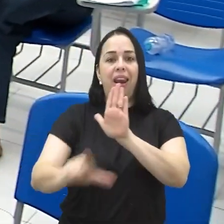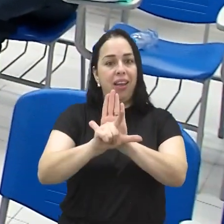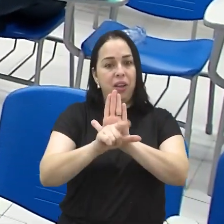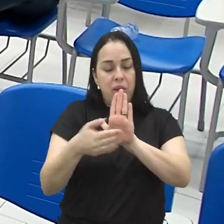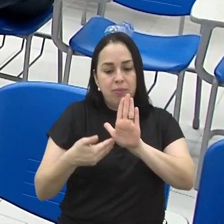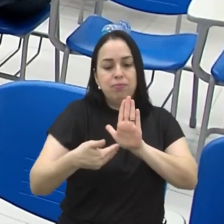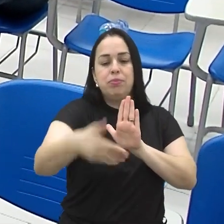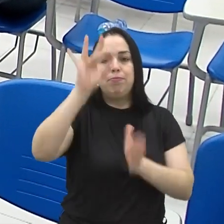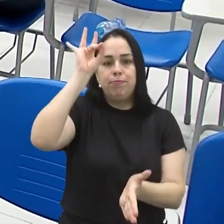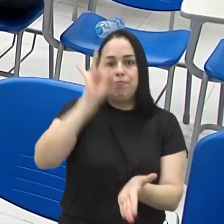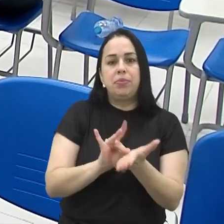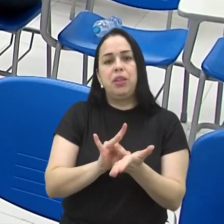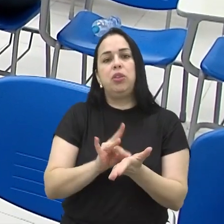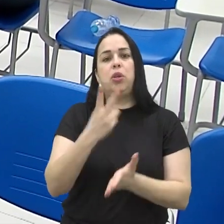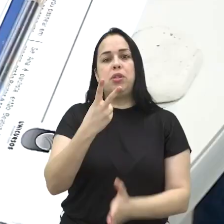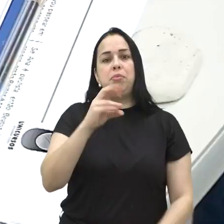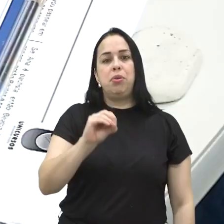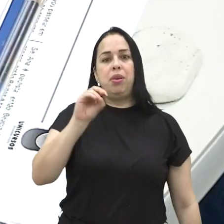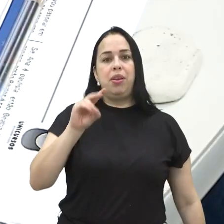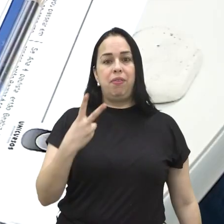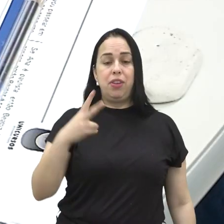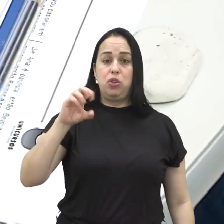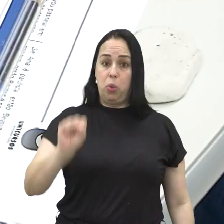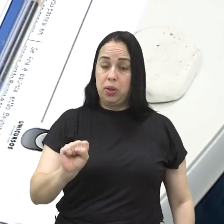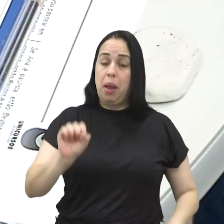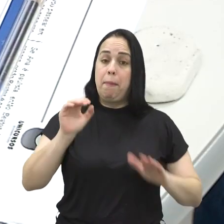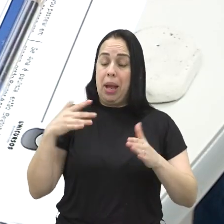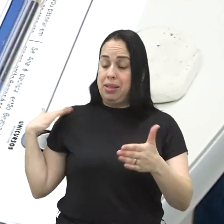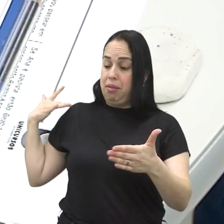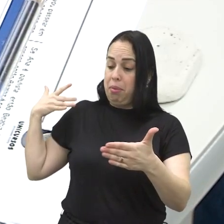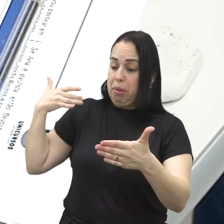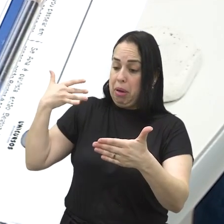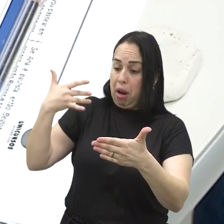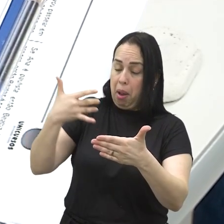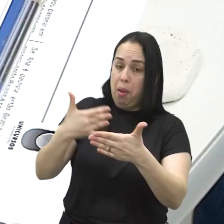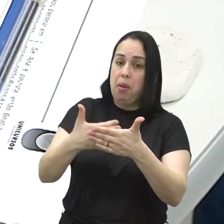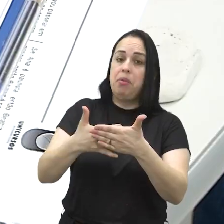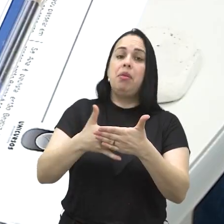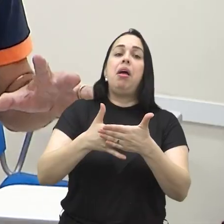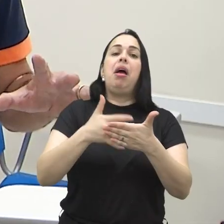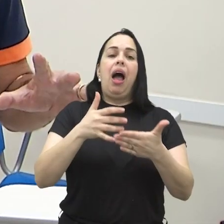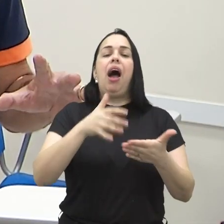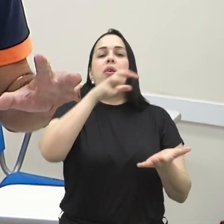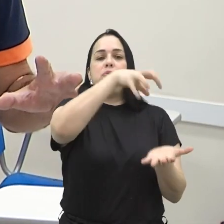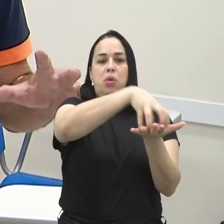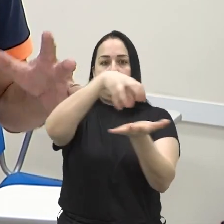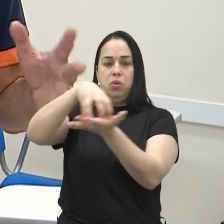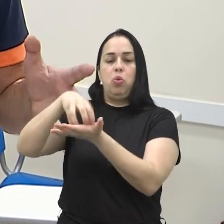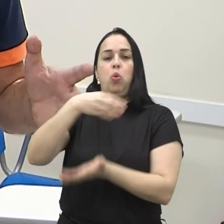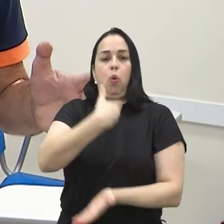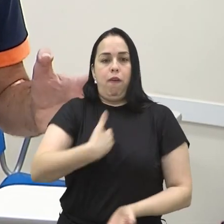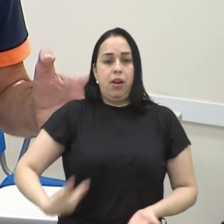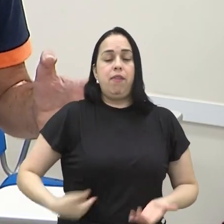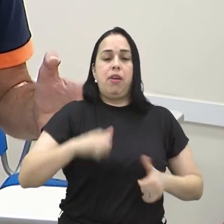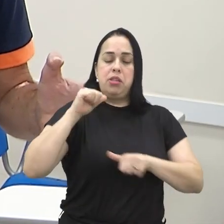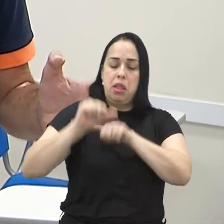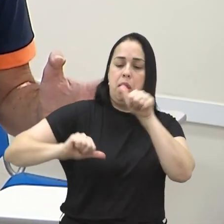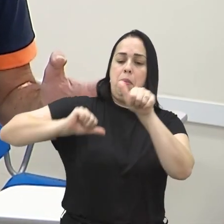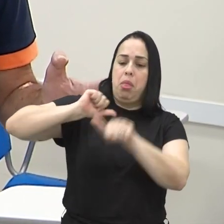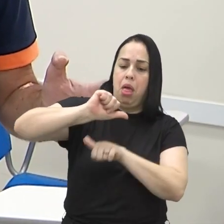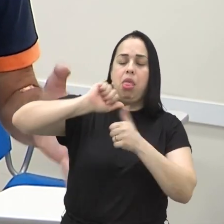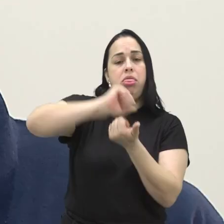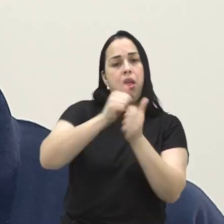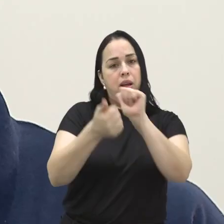em 2028, mas até lá, órgãos públicos poderão se adequar gradualmente. A expectativa é que com